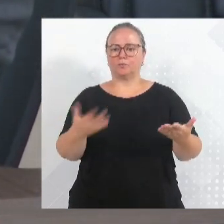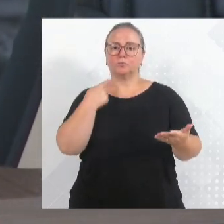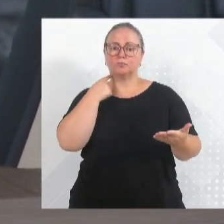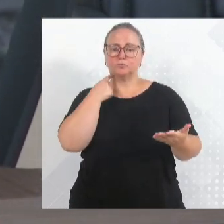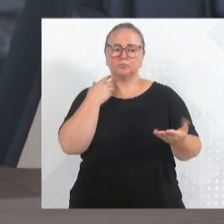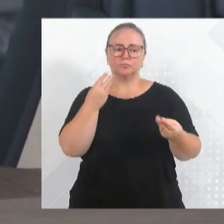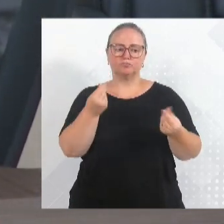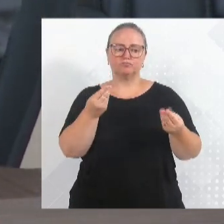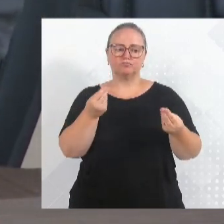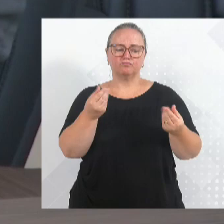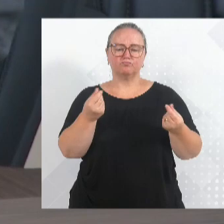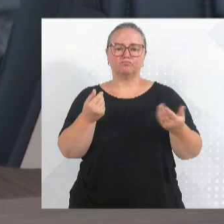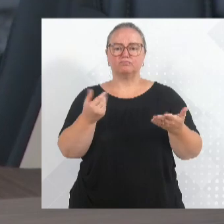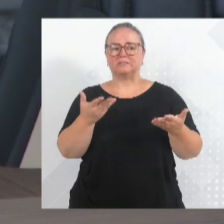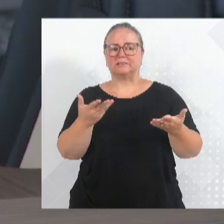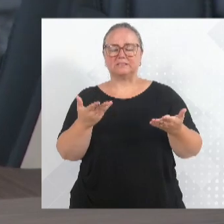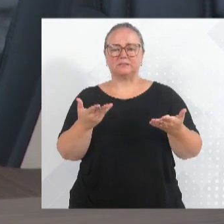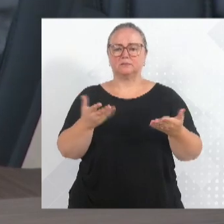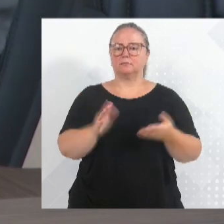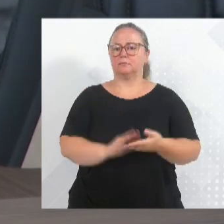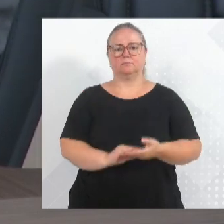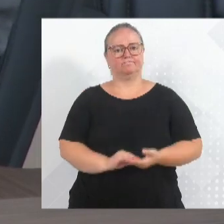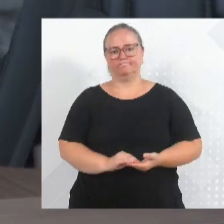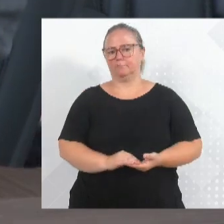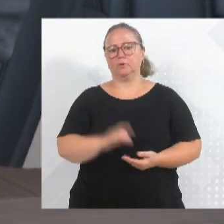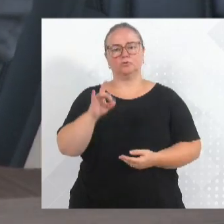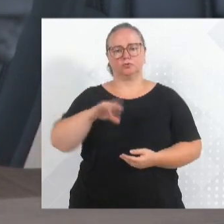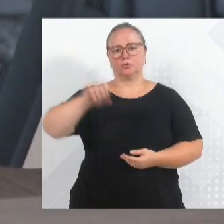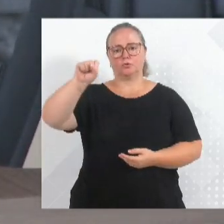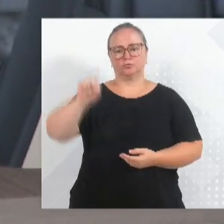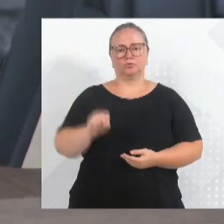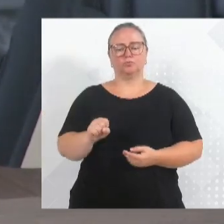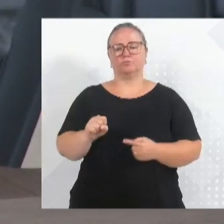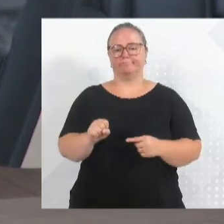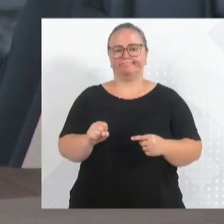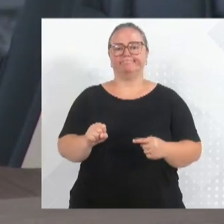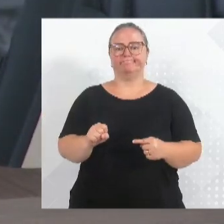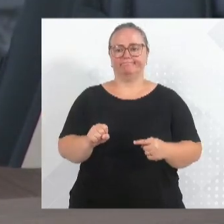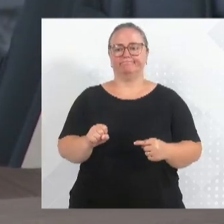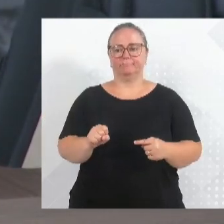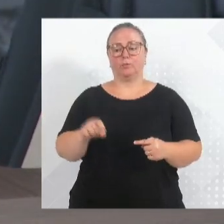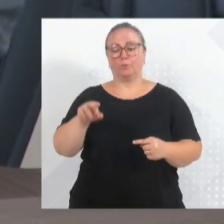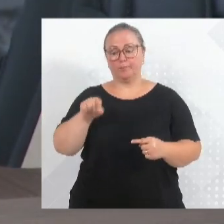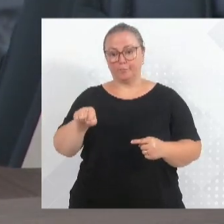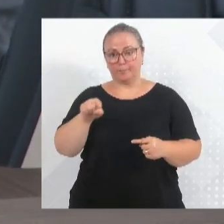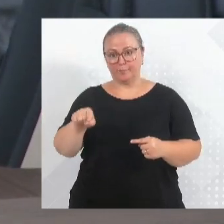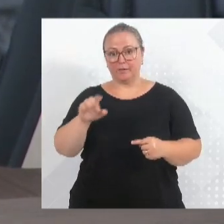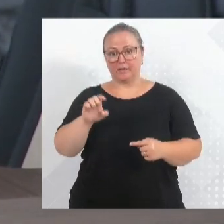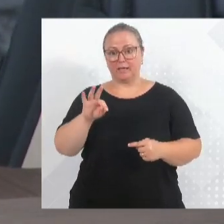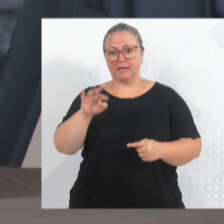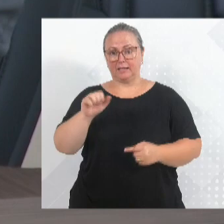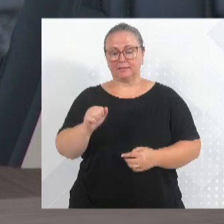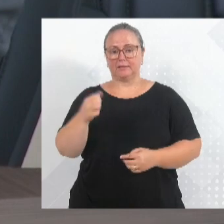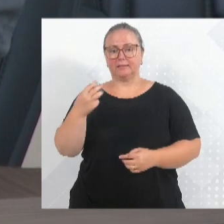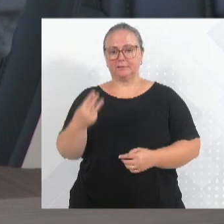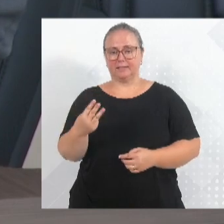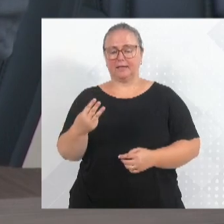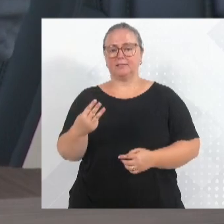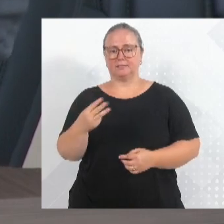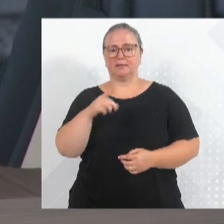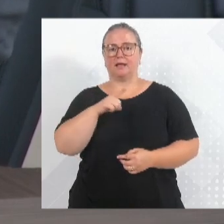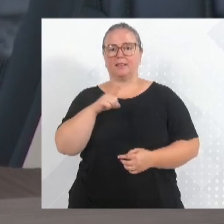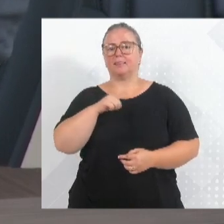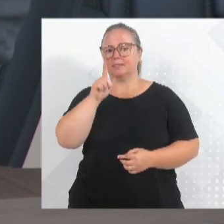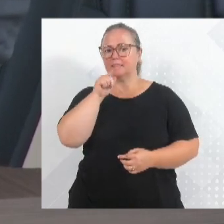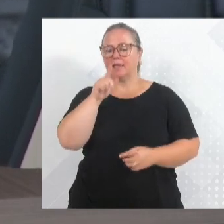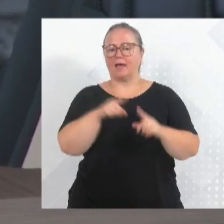sujeito a alguma contaminação, a não ser a região sul da cidade. Então, é onde a ETA 3 produz água e não produz todo o